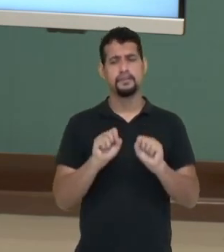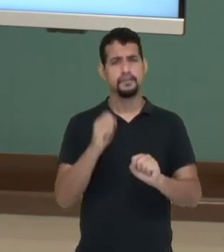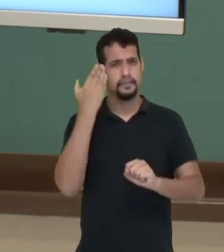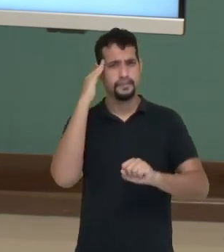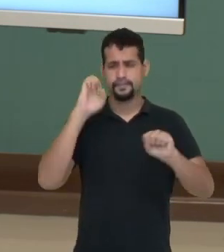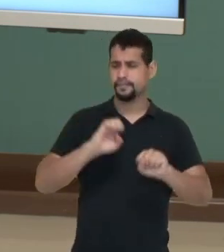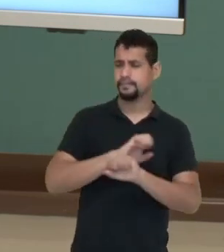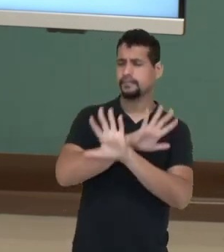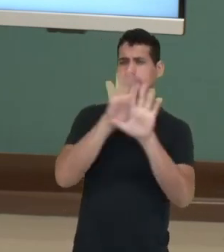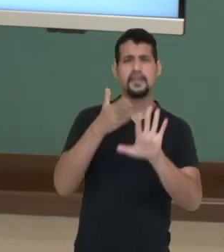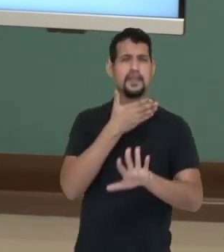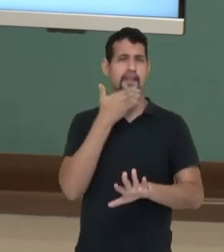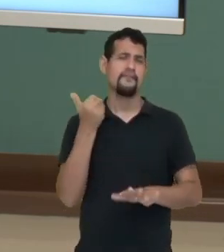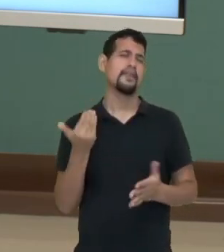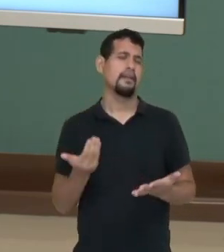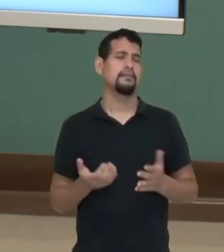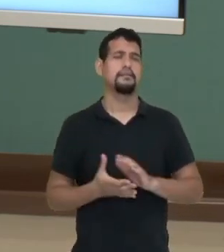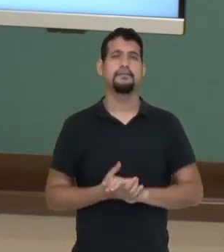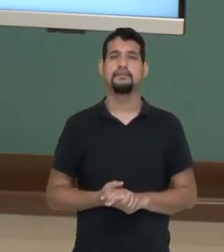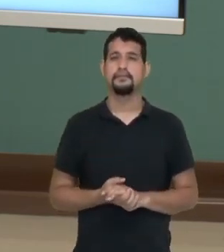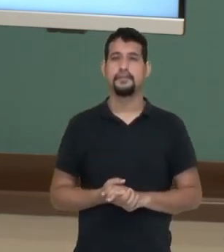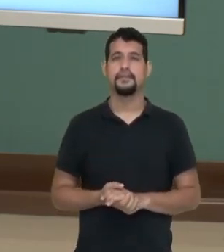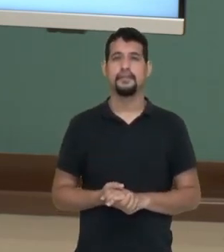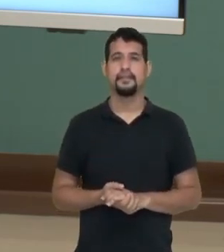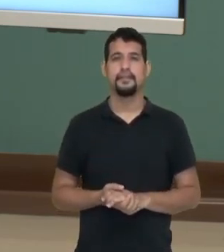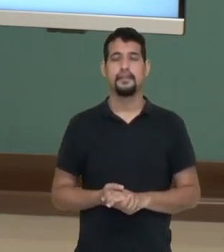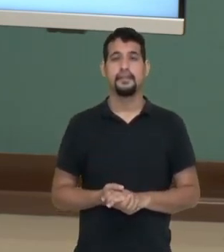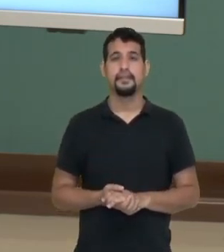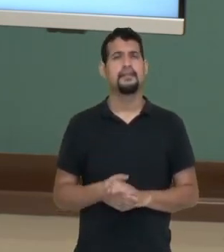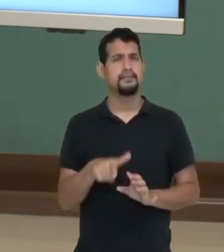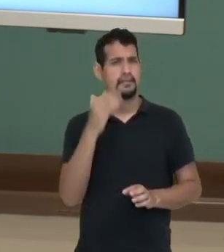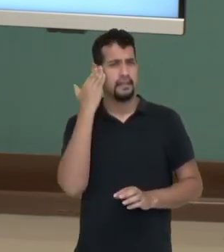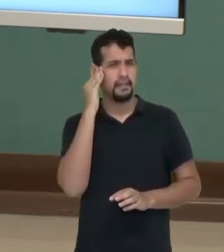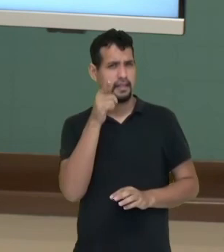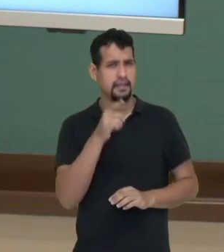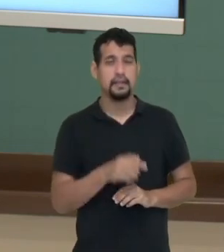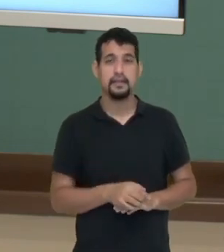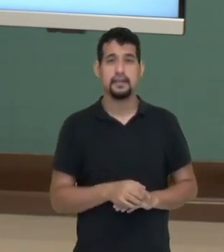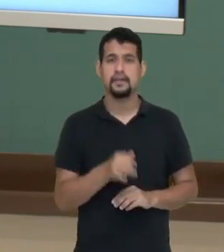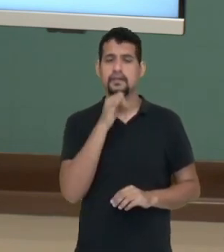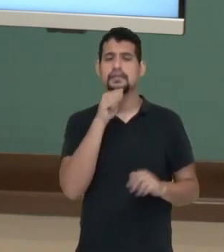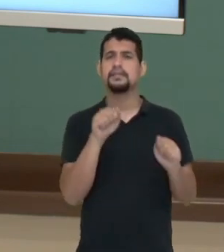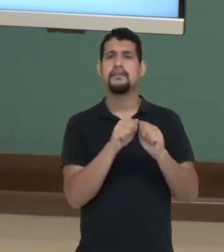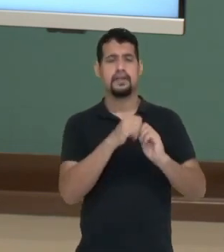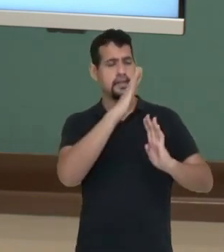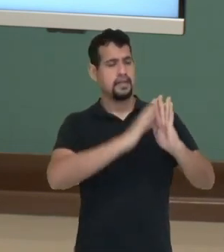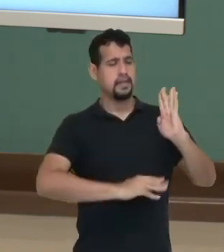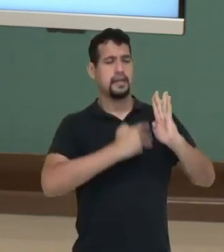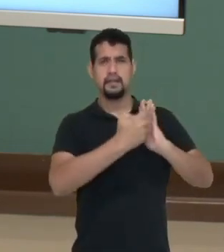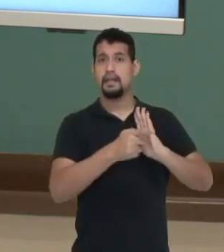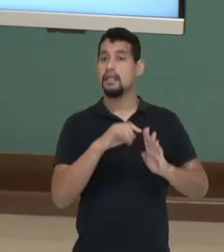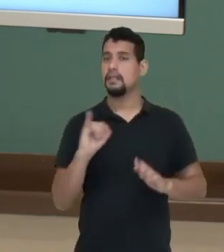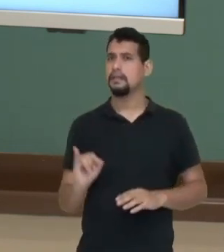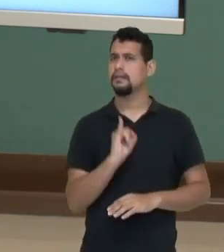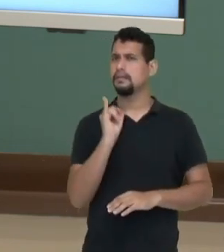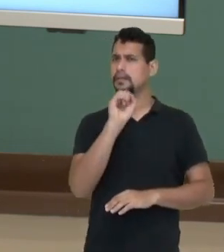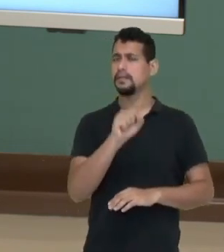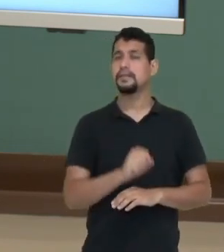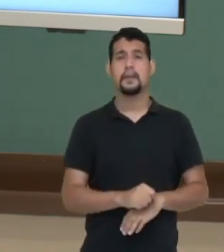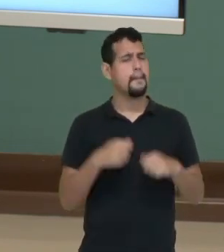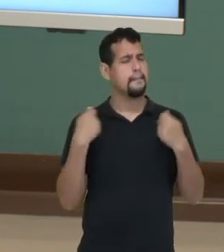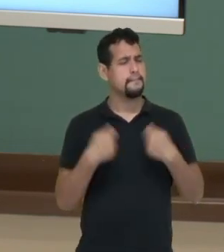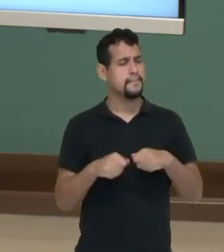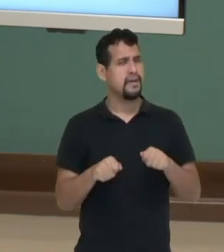com um pouco mais de facilidade, tá bom? Deu para entender aqui? Então, quando você faz a tabela, é bem importante.